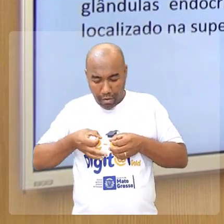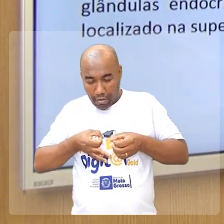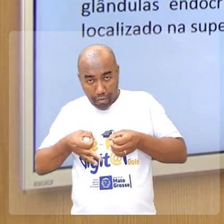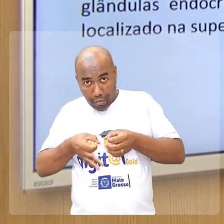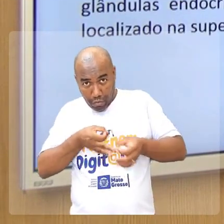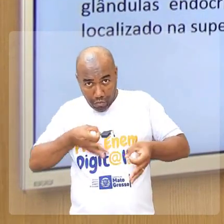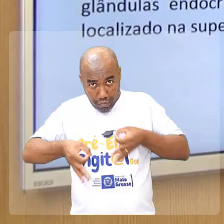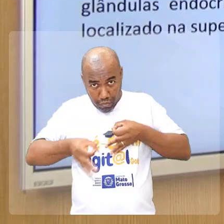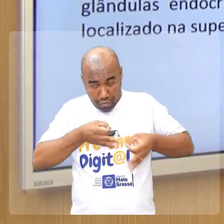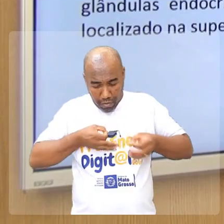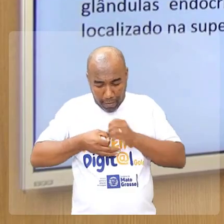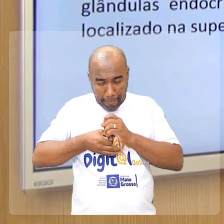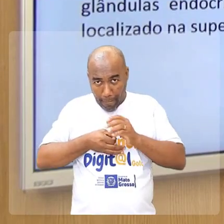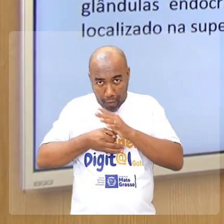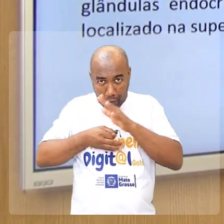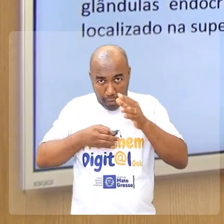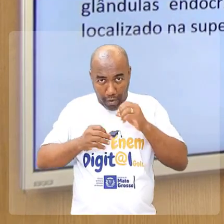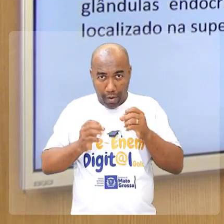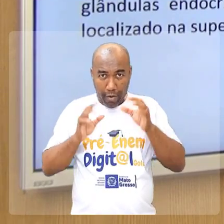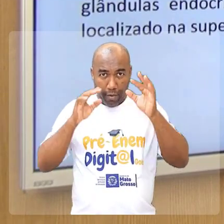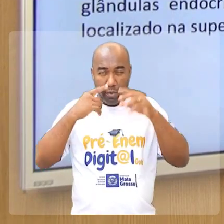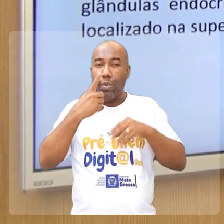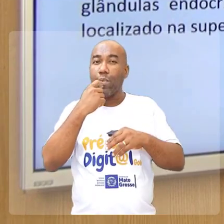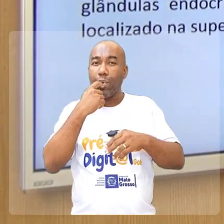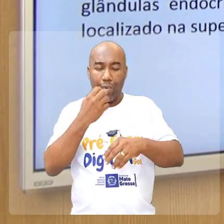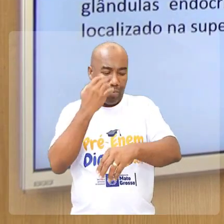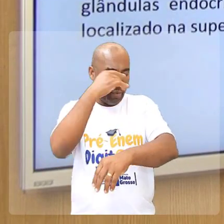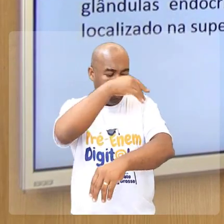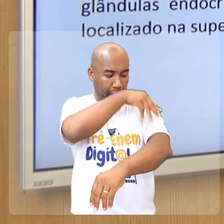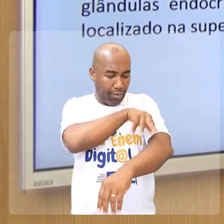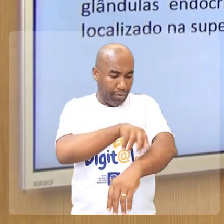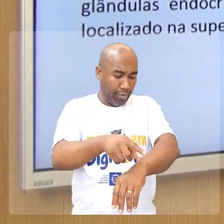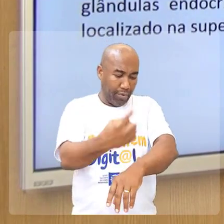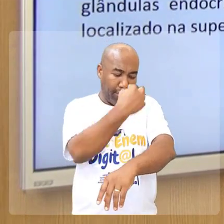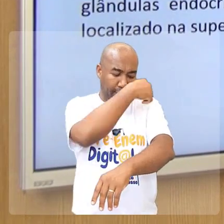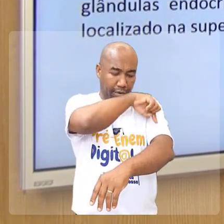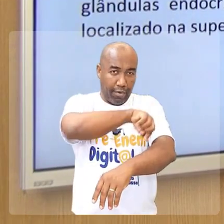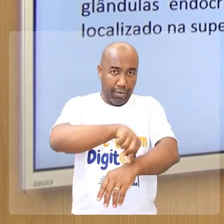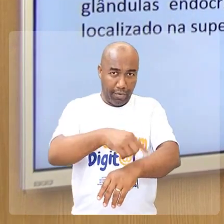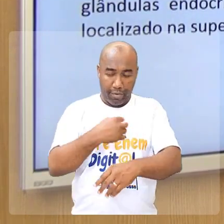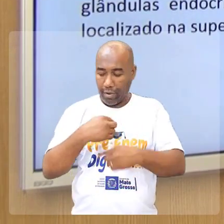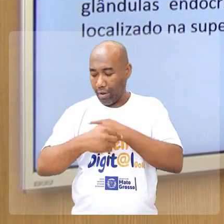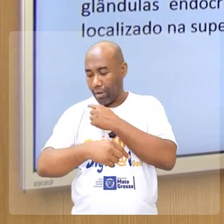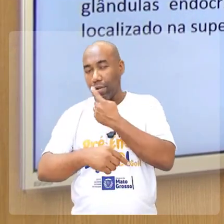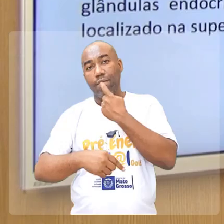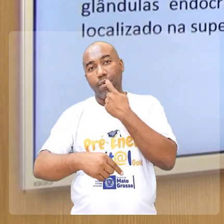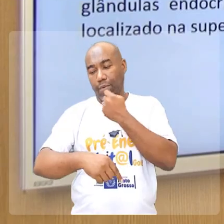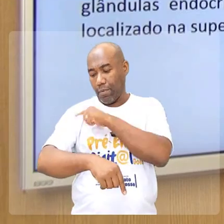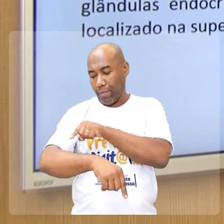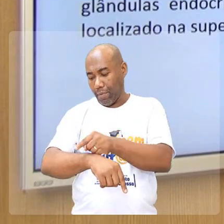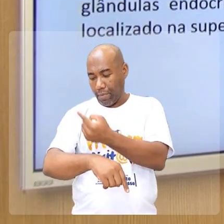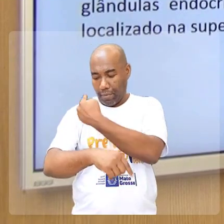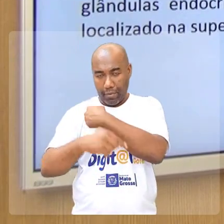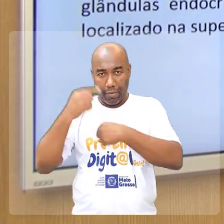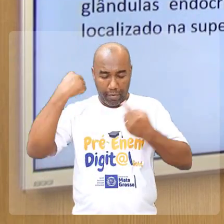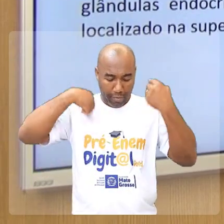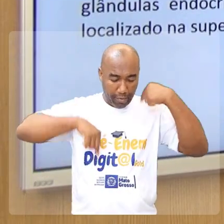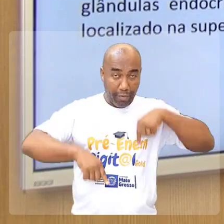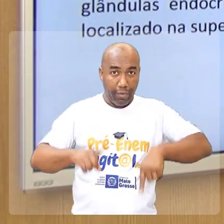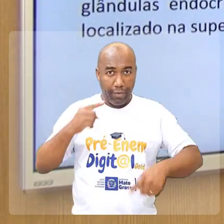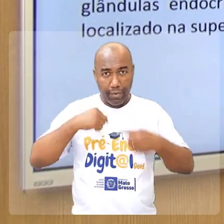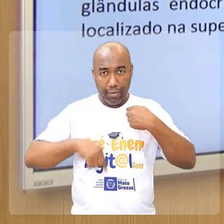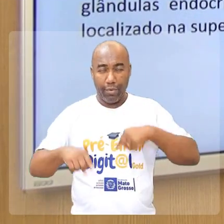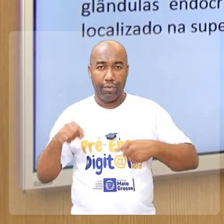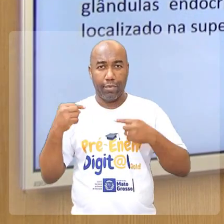ponto específico? Células-alvo. É necessário que você perceba a importância disso. Posso dar um